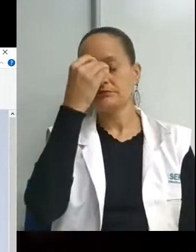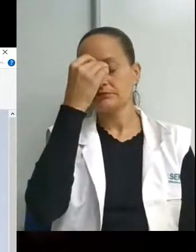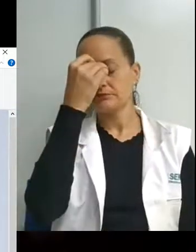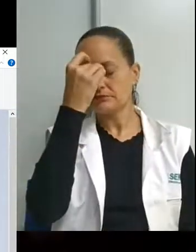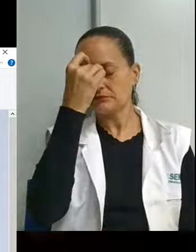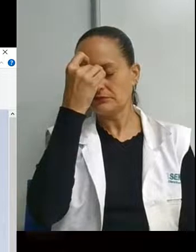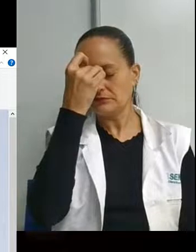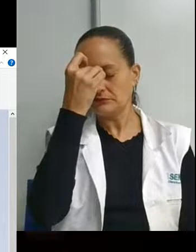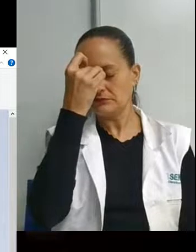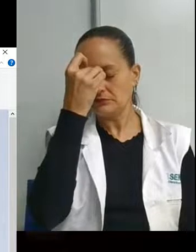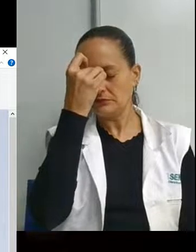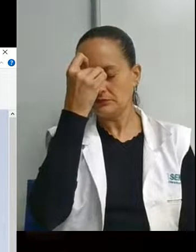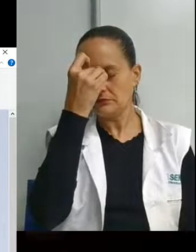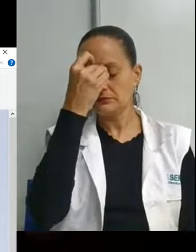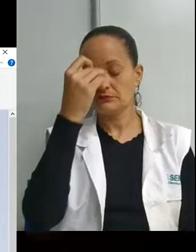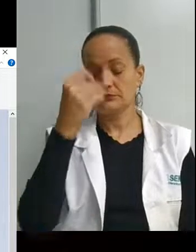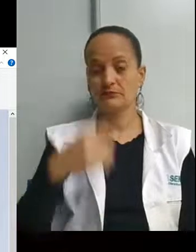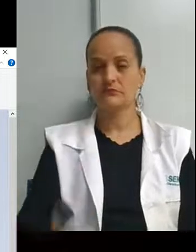mais para frente.